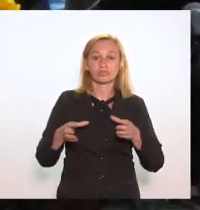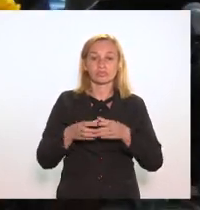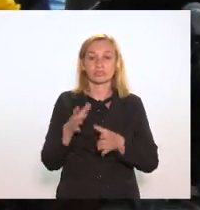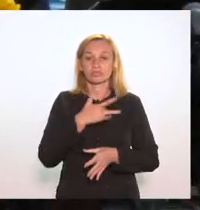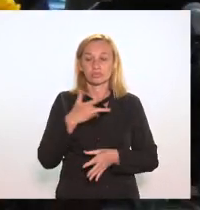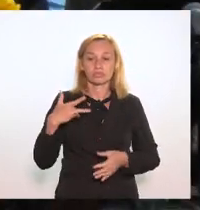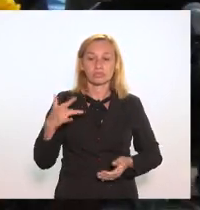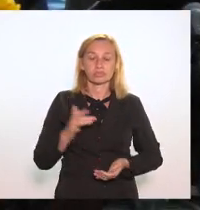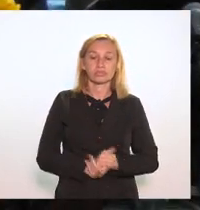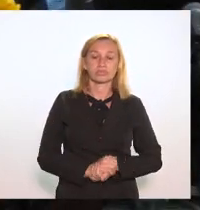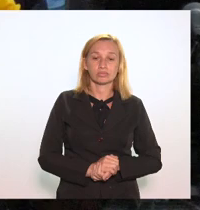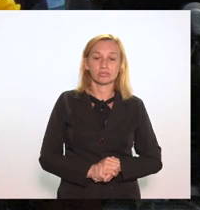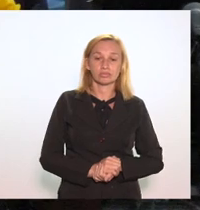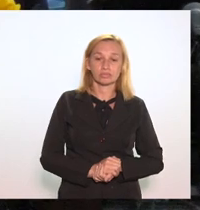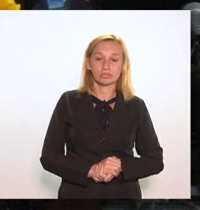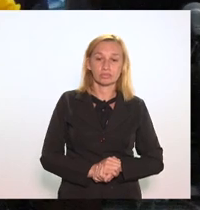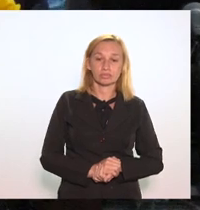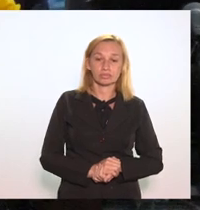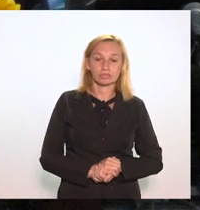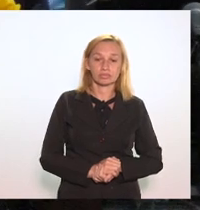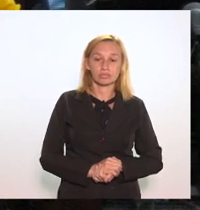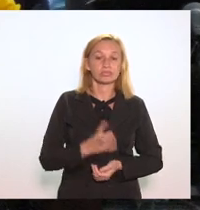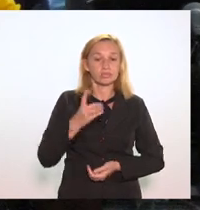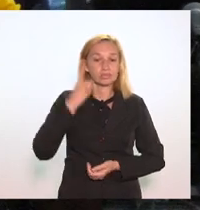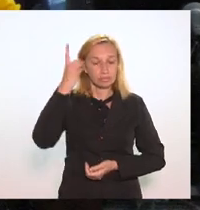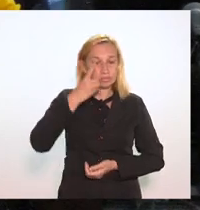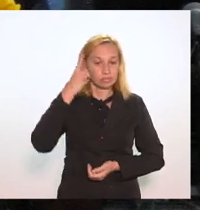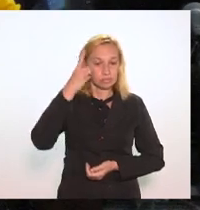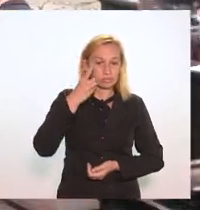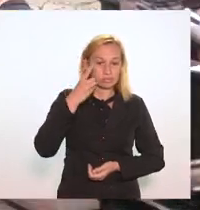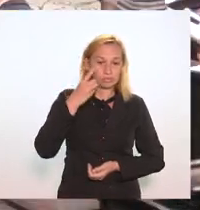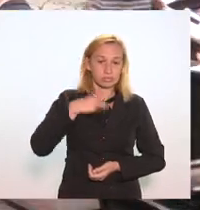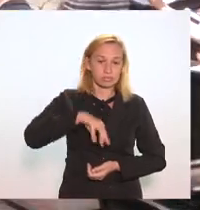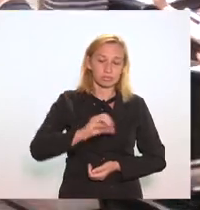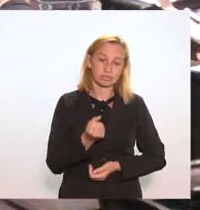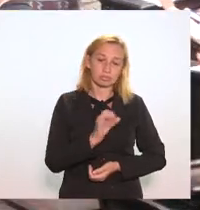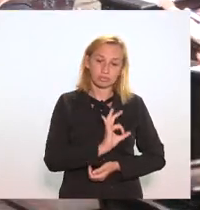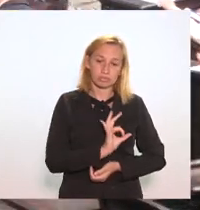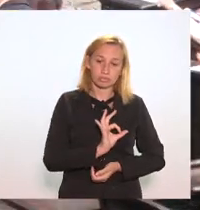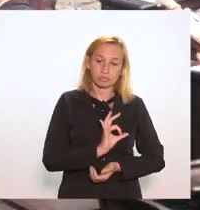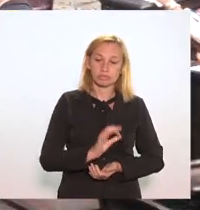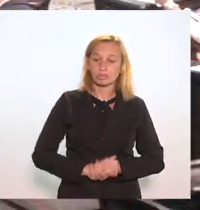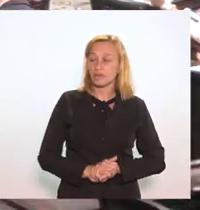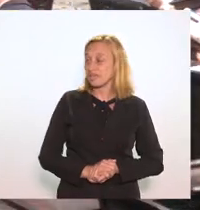de saúde a deputada Martha Rocha